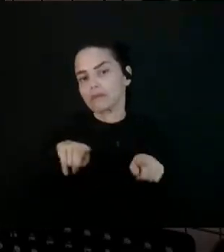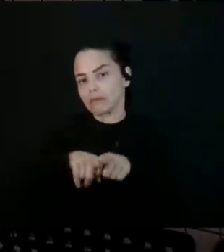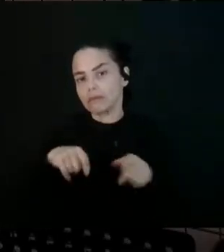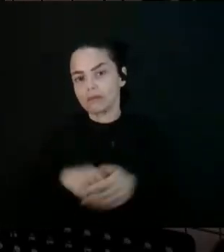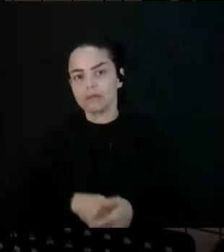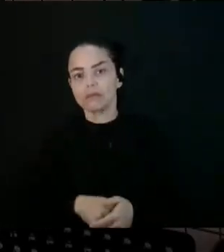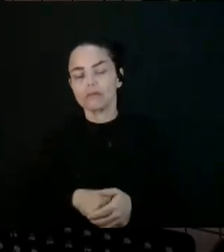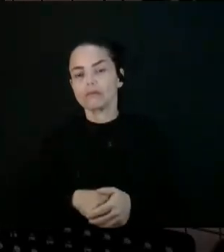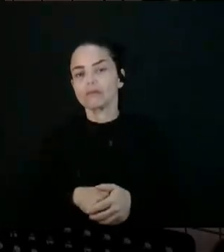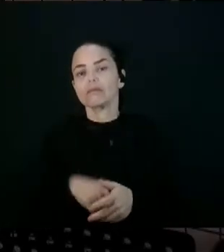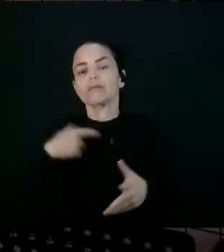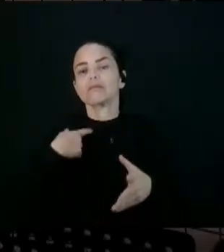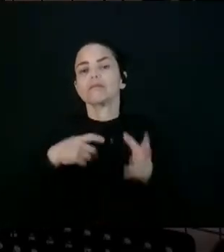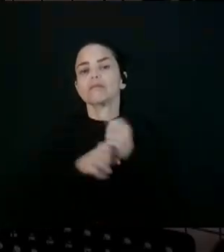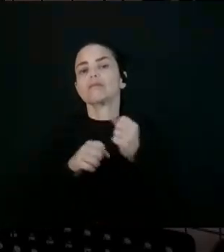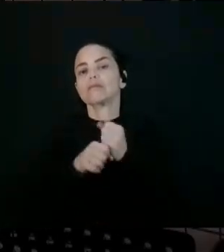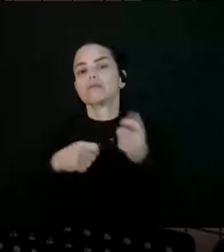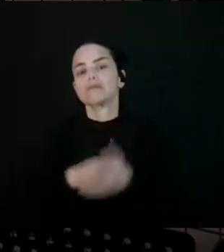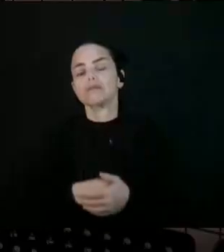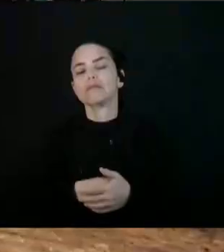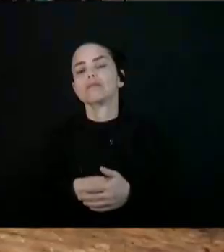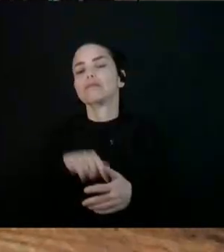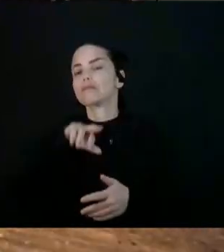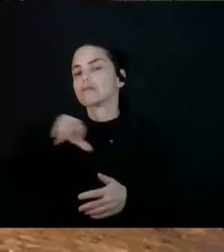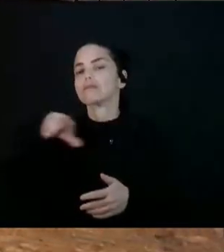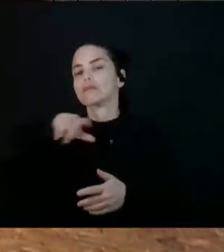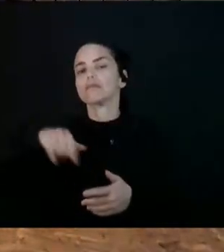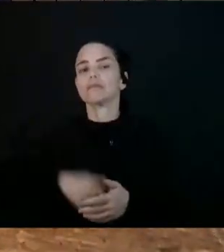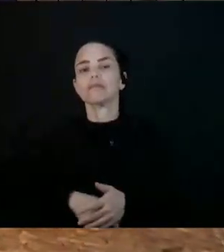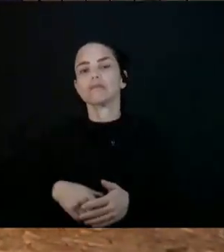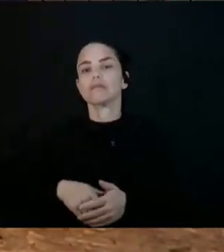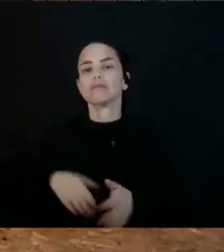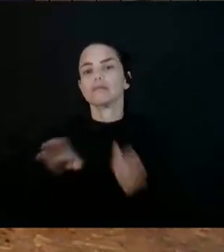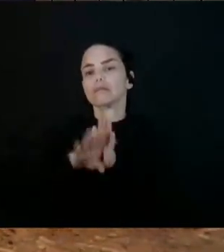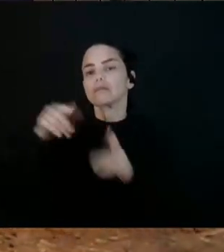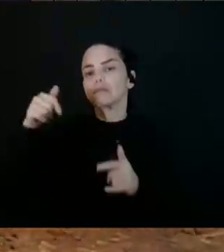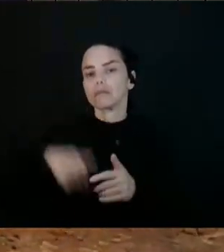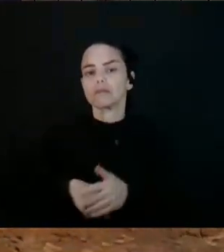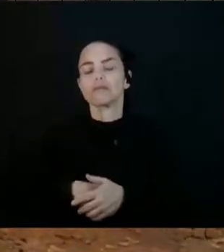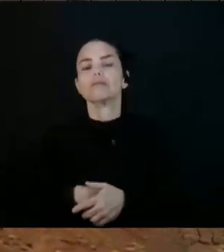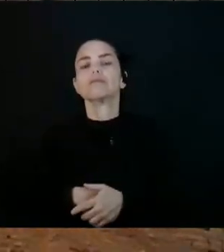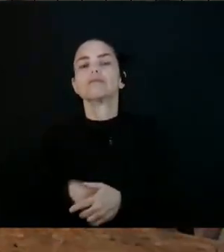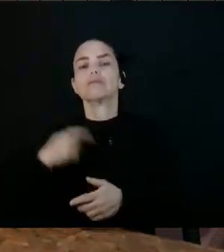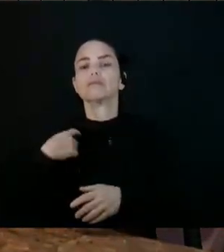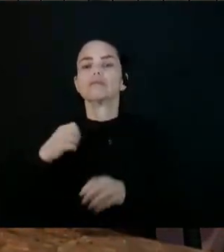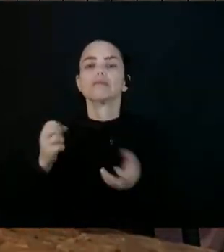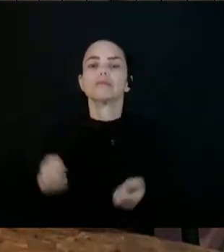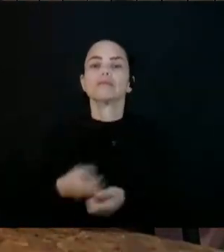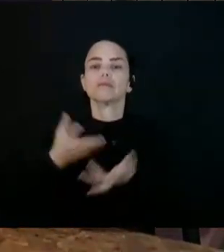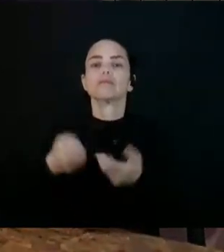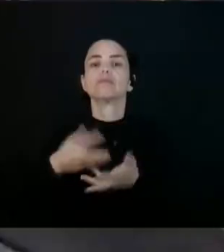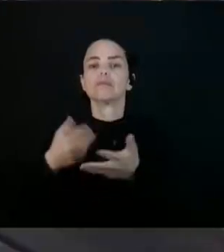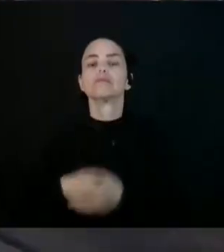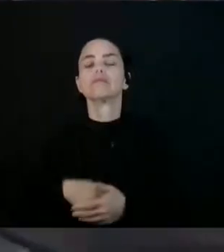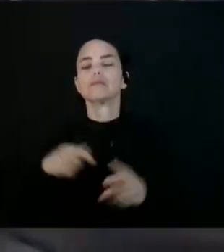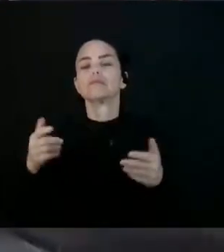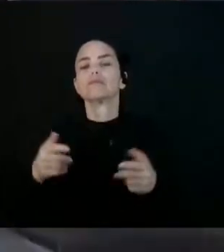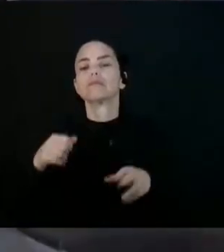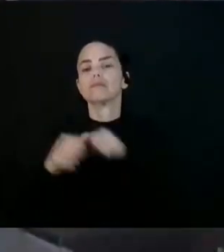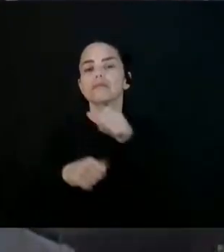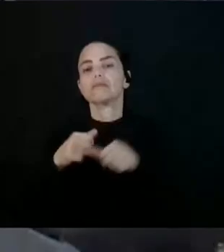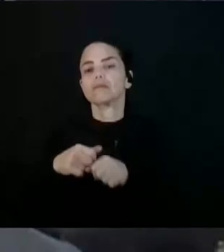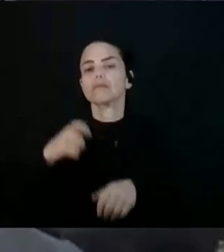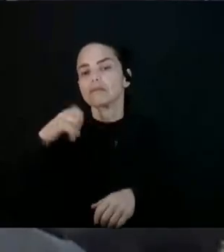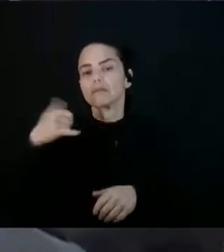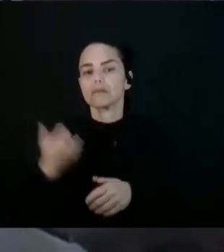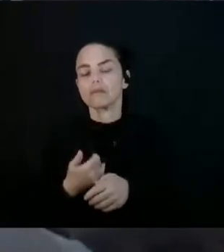colecionar as figurinhas, faz toda a diferença quando eles chegam aqui. A recomendação é incentivar momentos organizados de troca e aproveitar o interesse